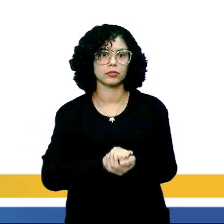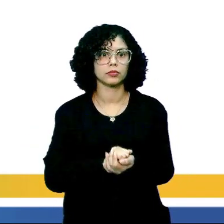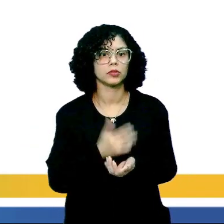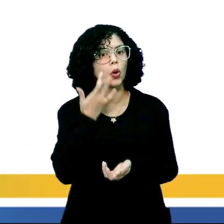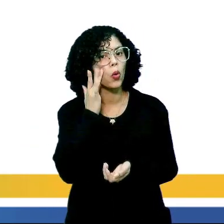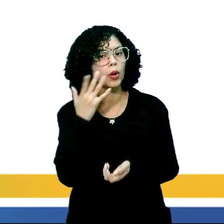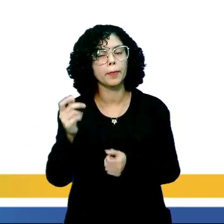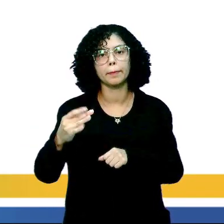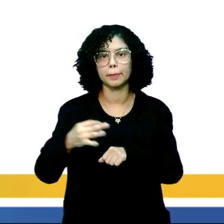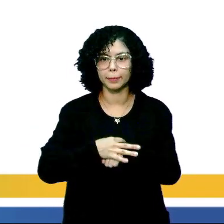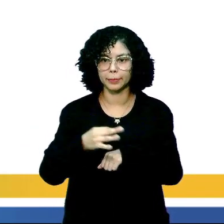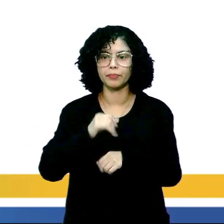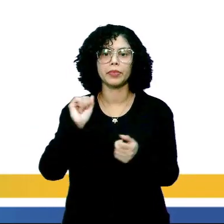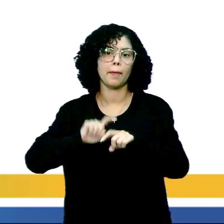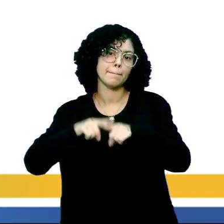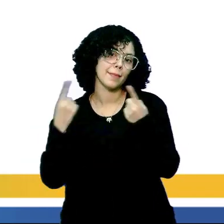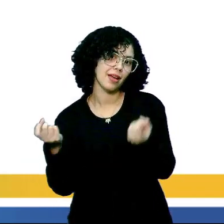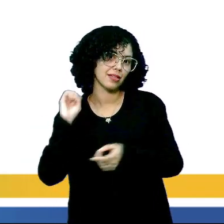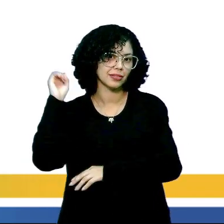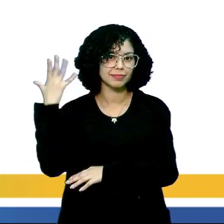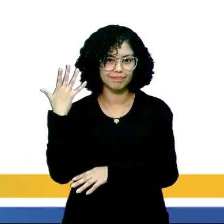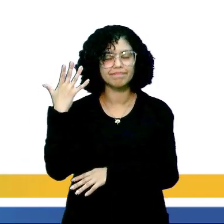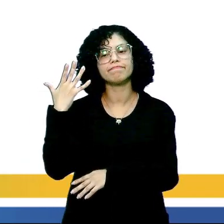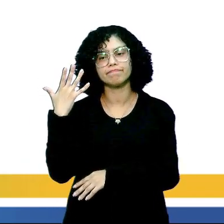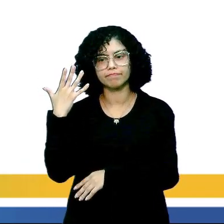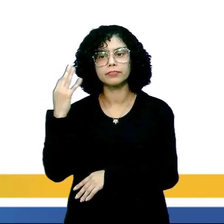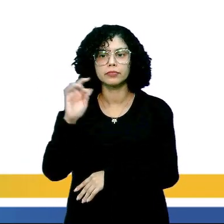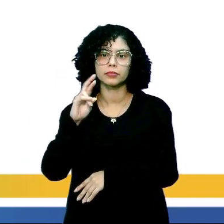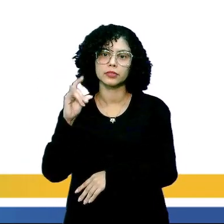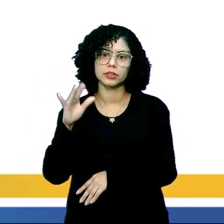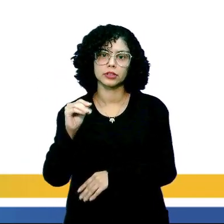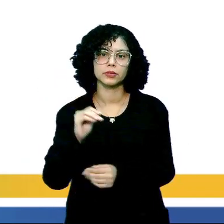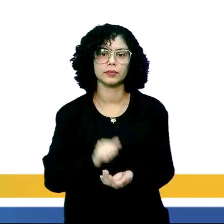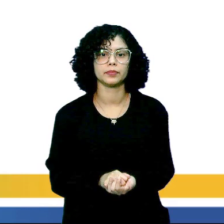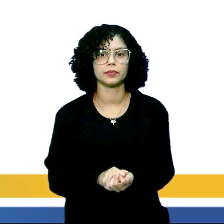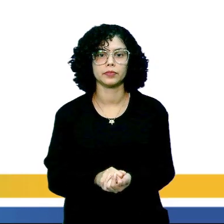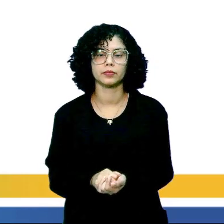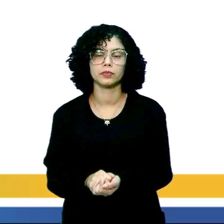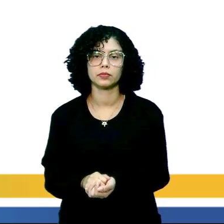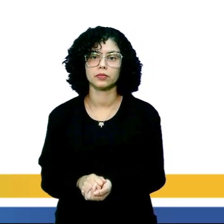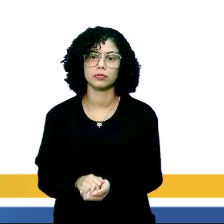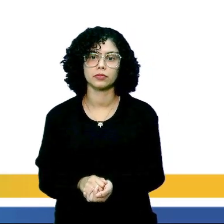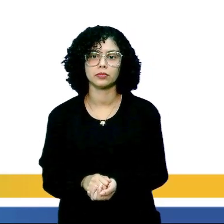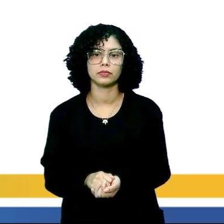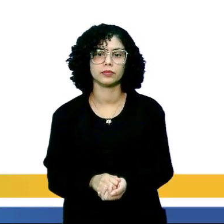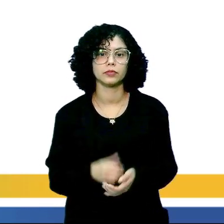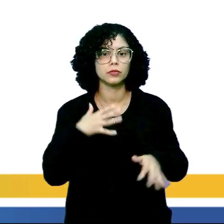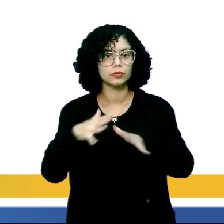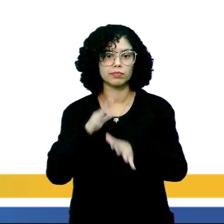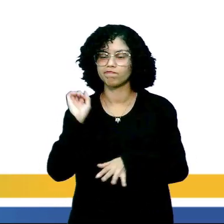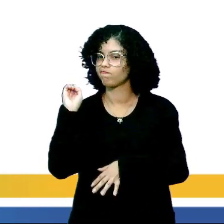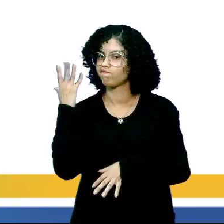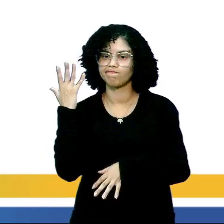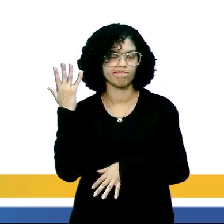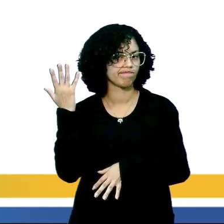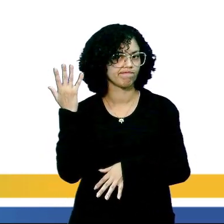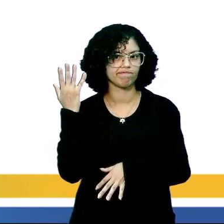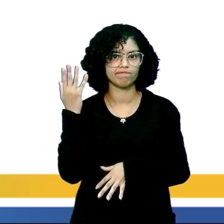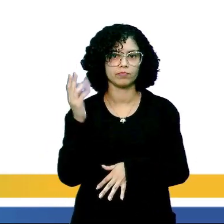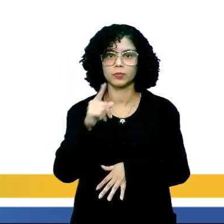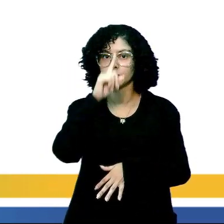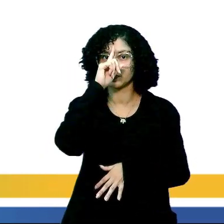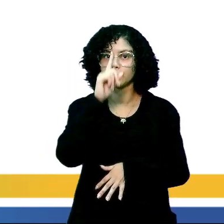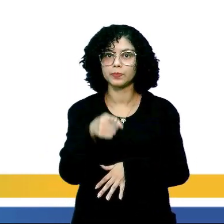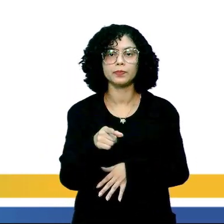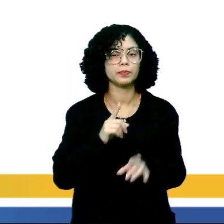Preto, mas como eles foram traídos, né, o governo ficou sabendo, o movimento não aconteceu. Os